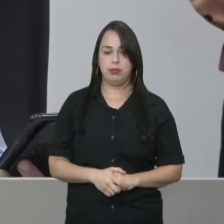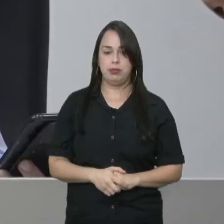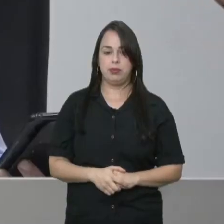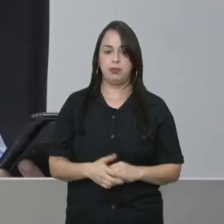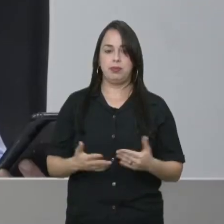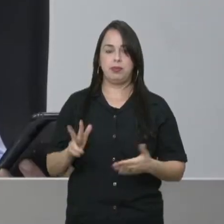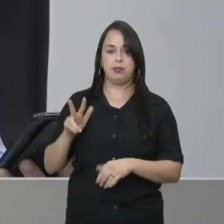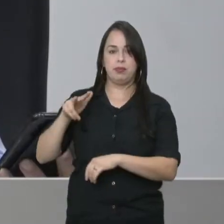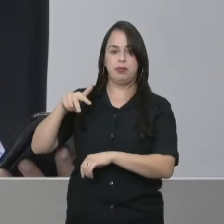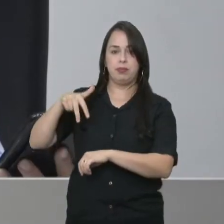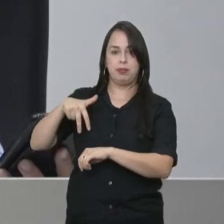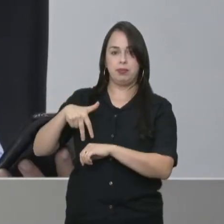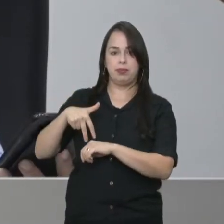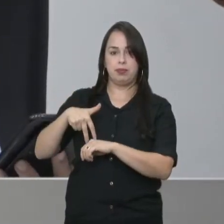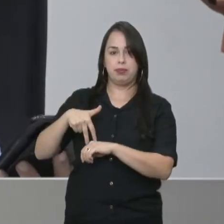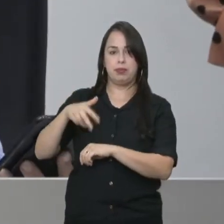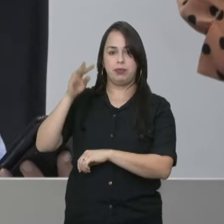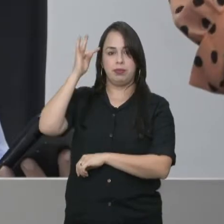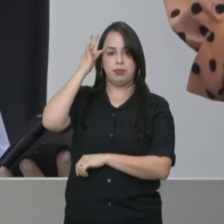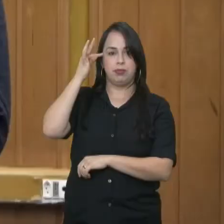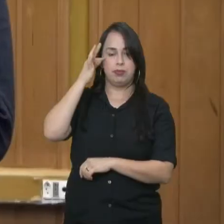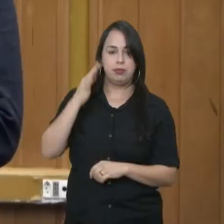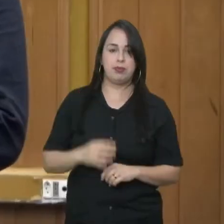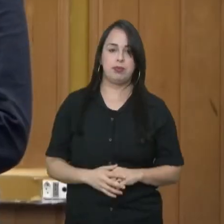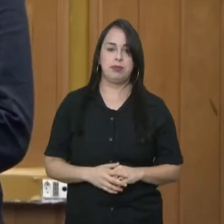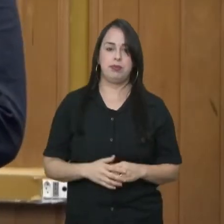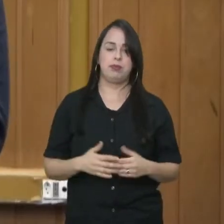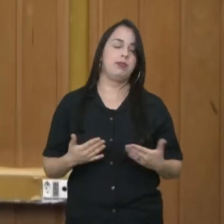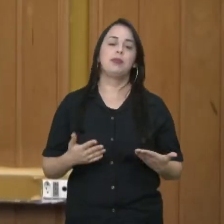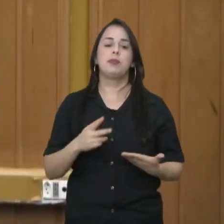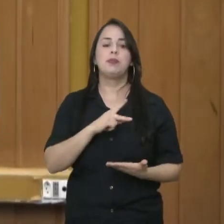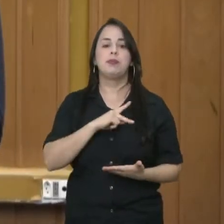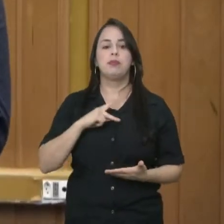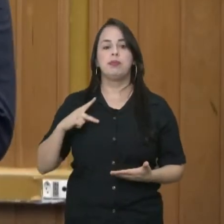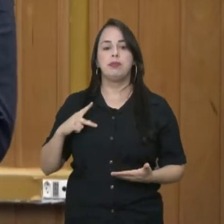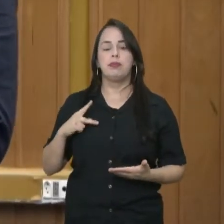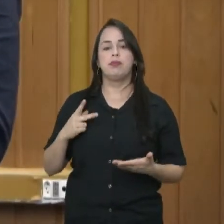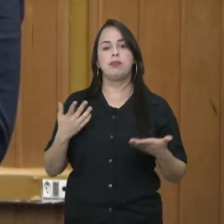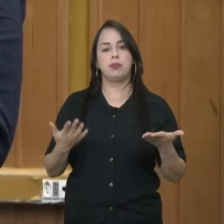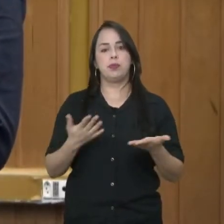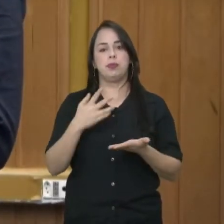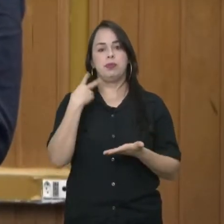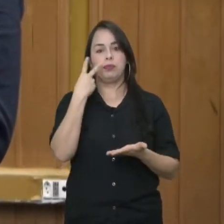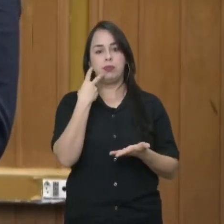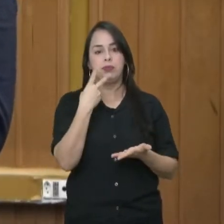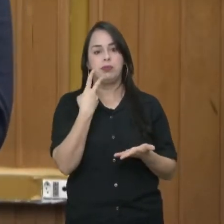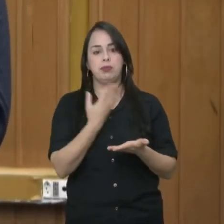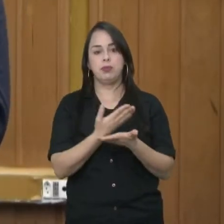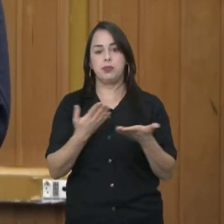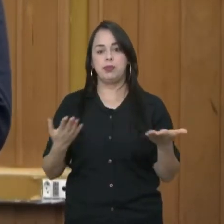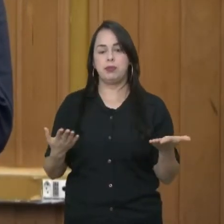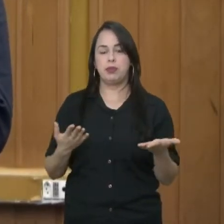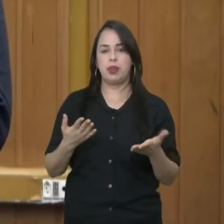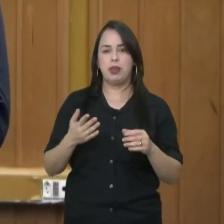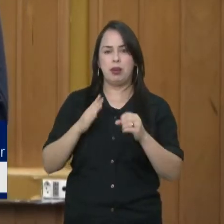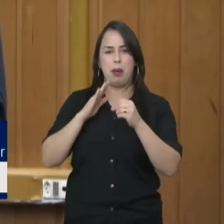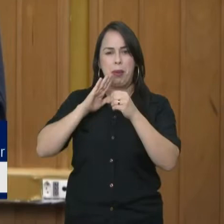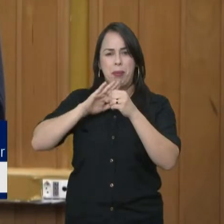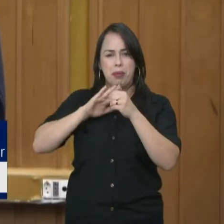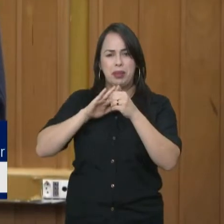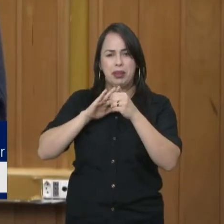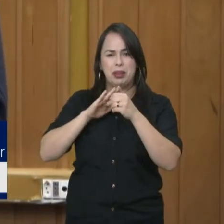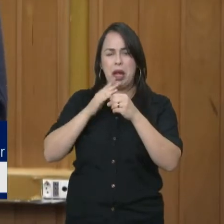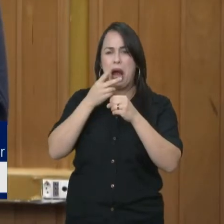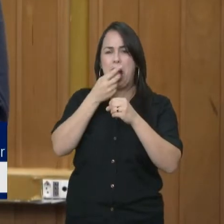Com a palavra, o vereador Tomás Henrique. Presidente, vereadores, está funcionando o microfone? Está um